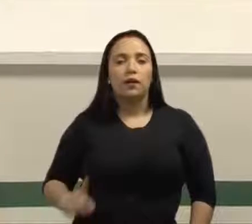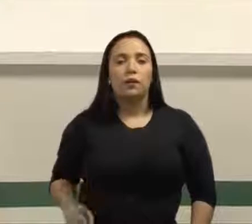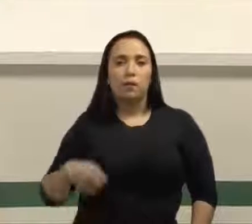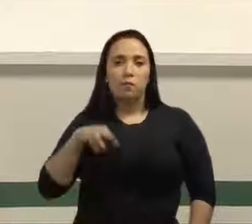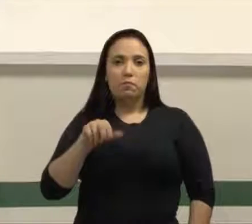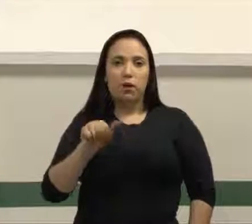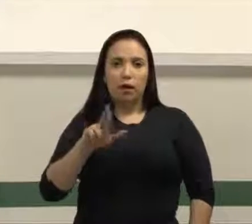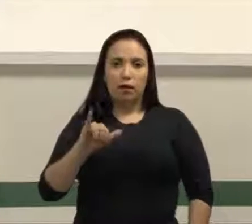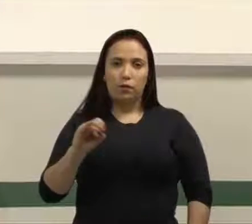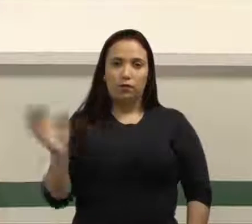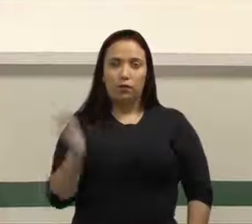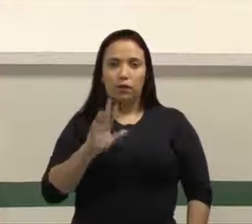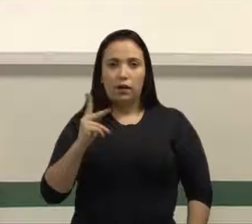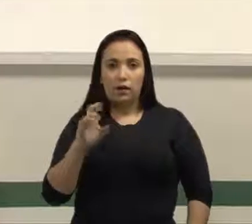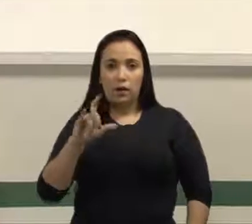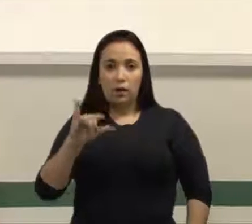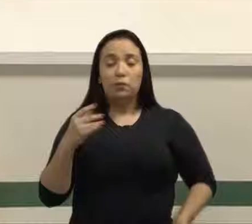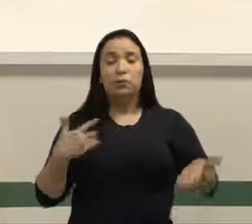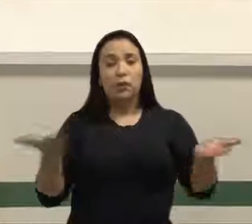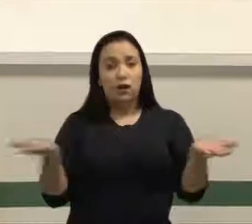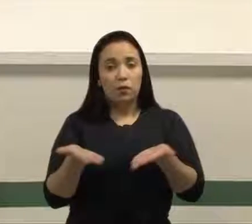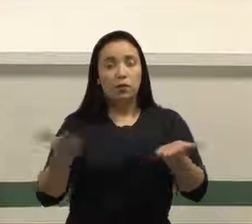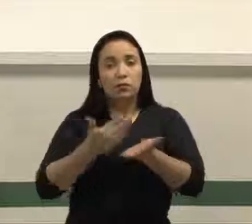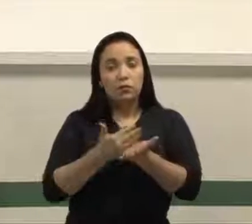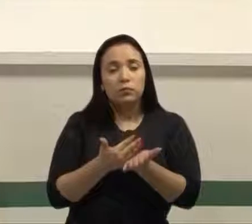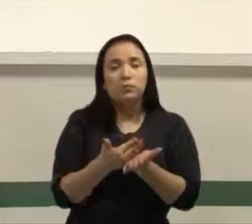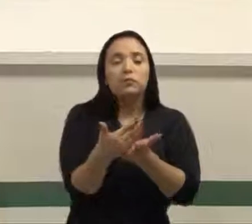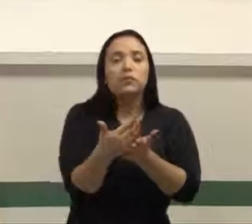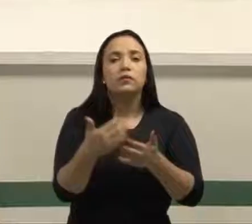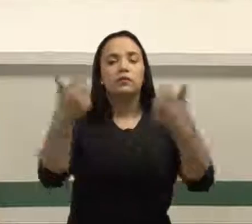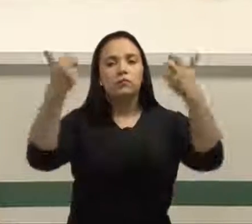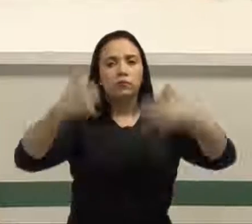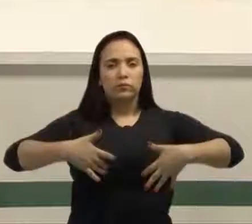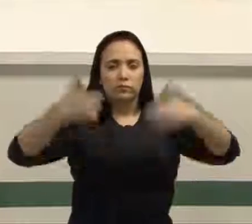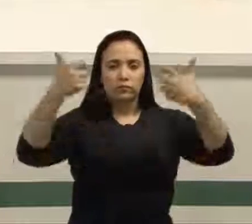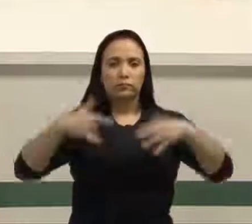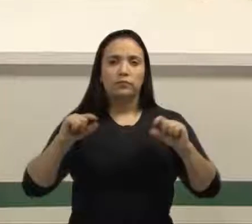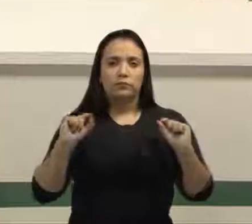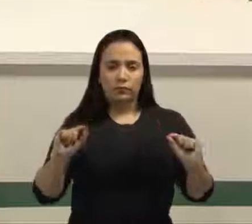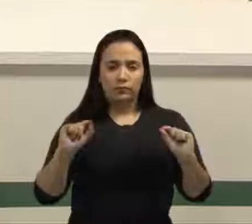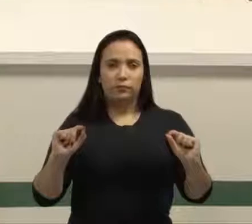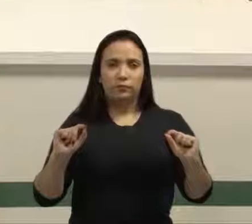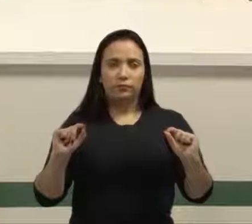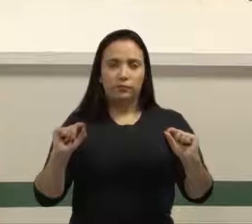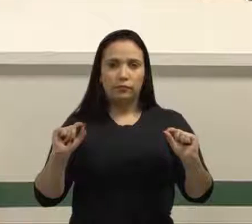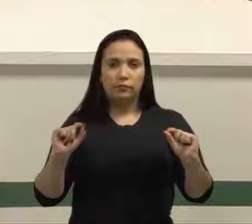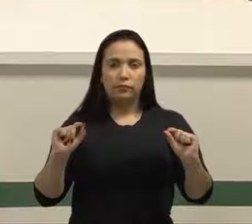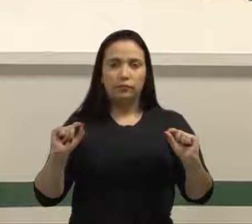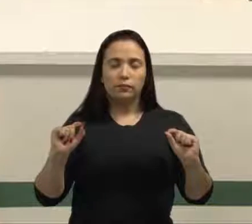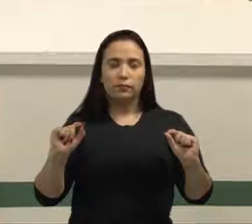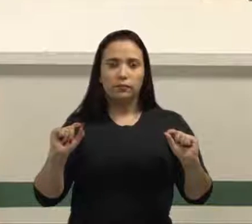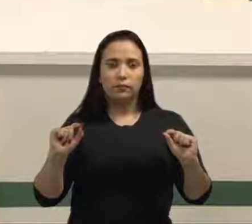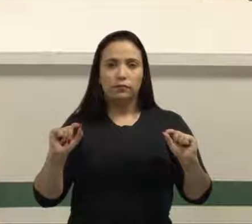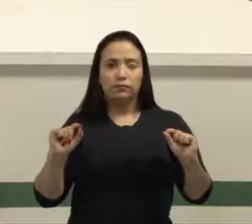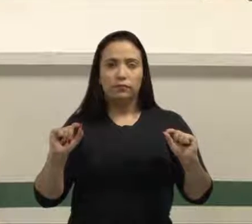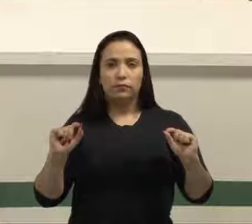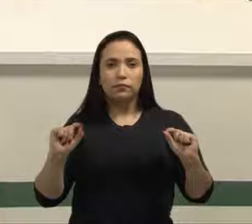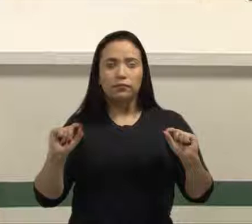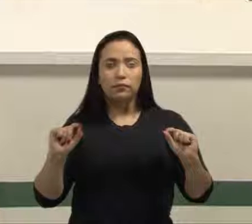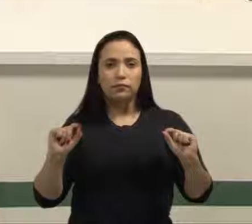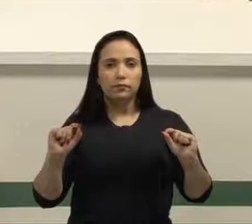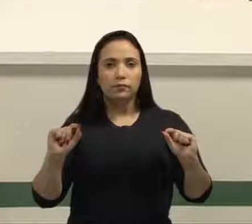amigo deputado Marueli também. E eu queria lhe começar logo falando sobre esse fato. É um fato que